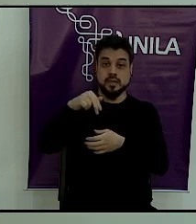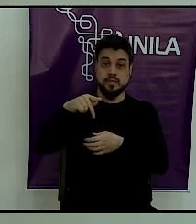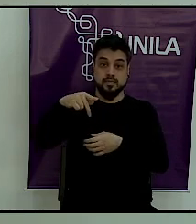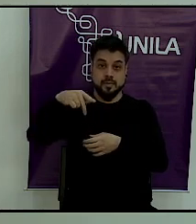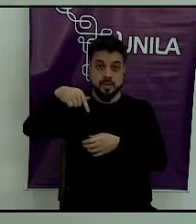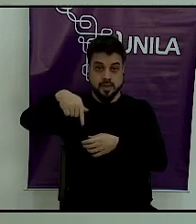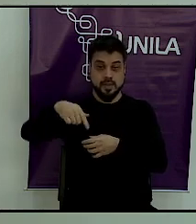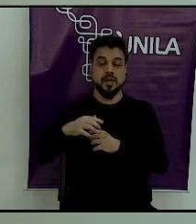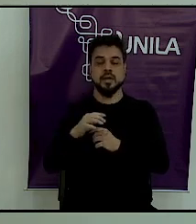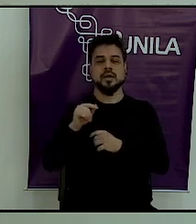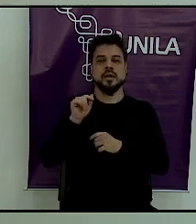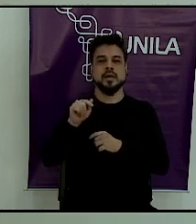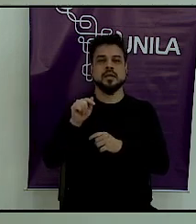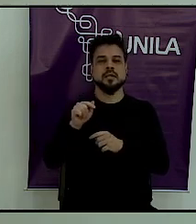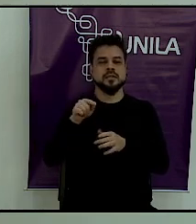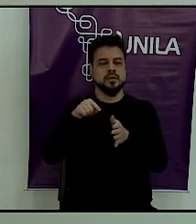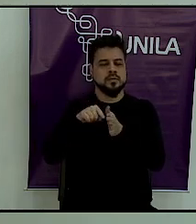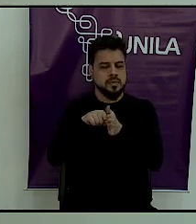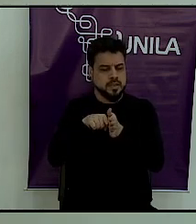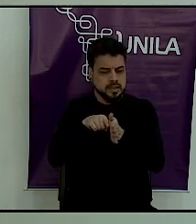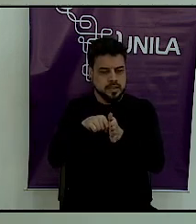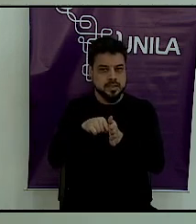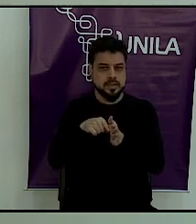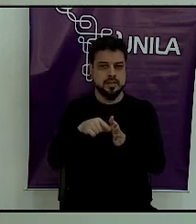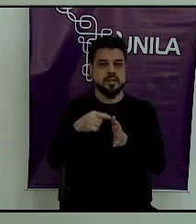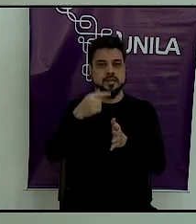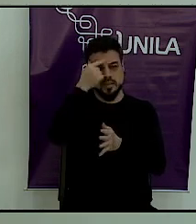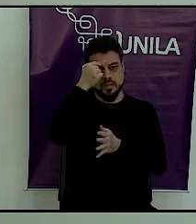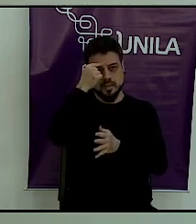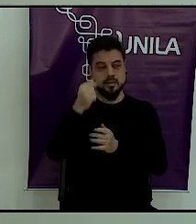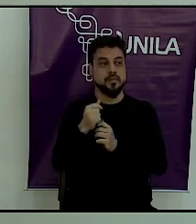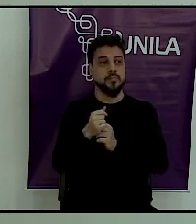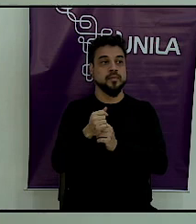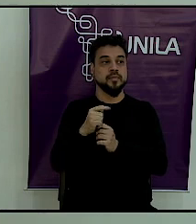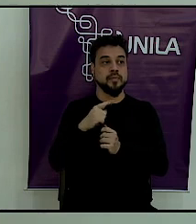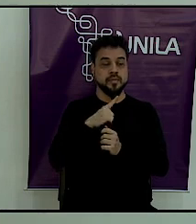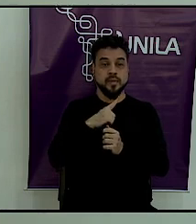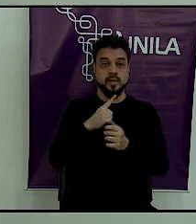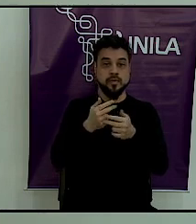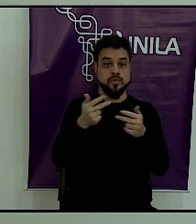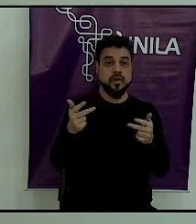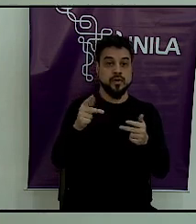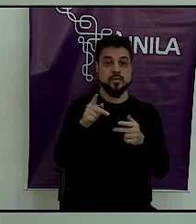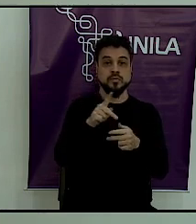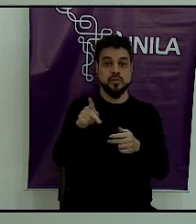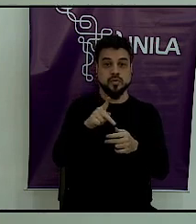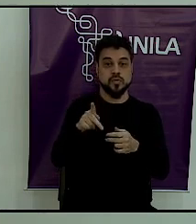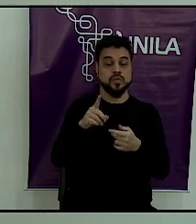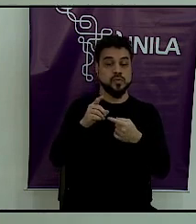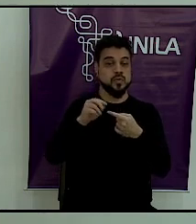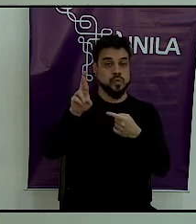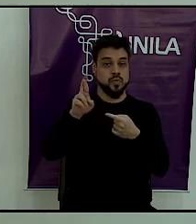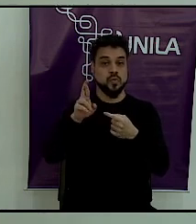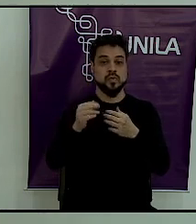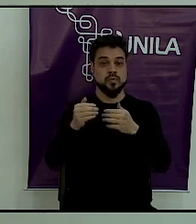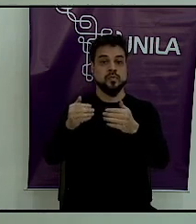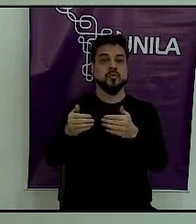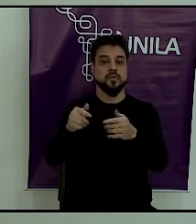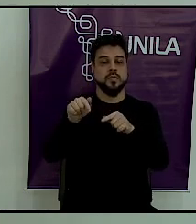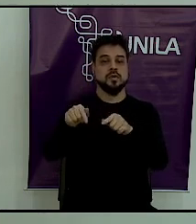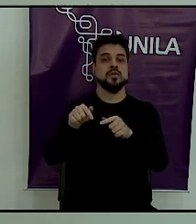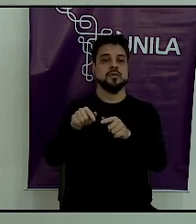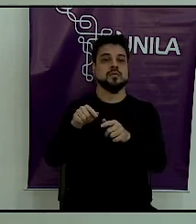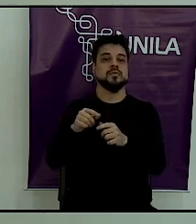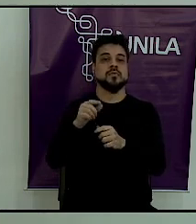profundo sentido acadêmico. Nós temos vários professores doutores à frente desse grupo, que se